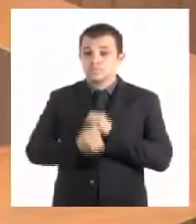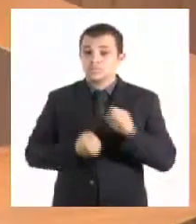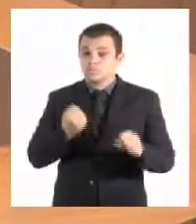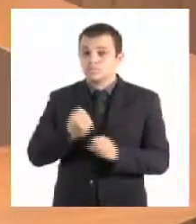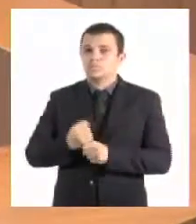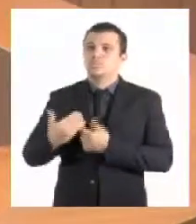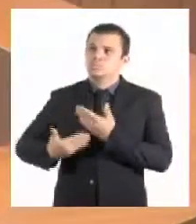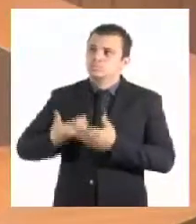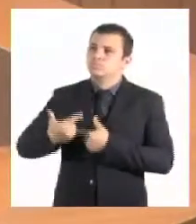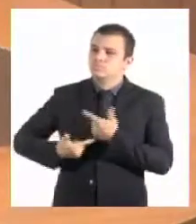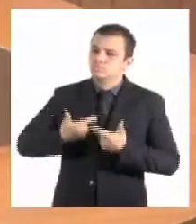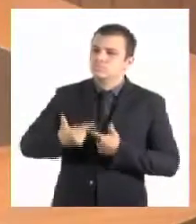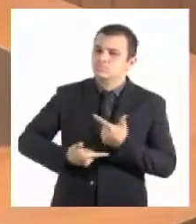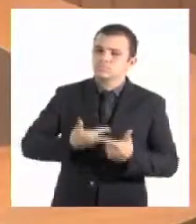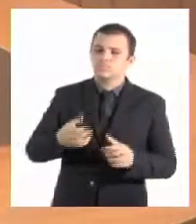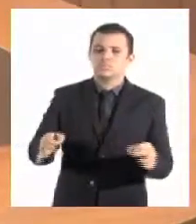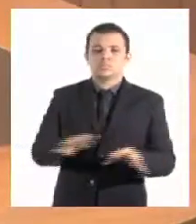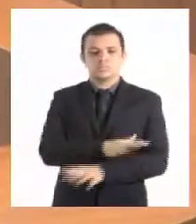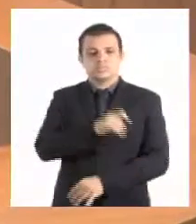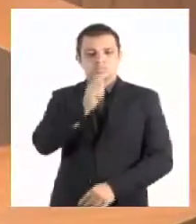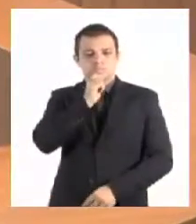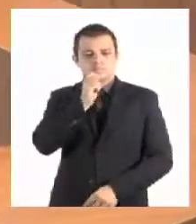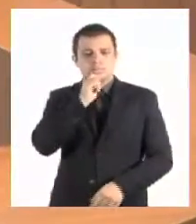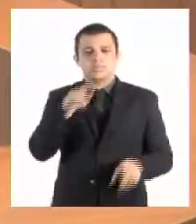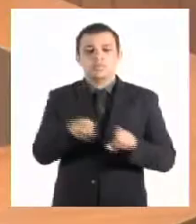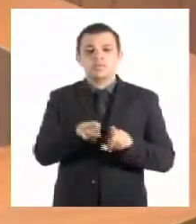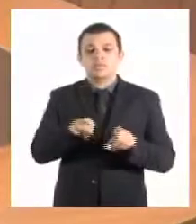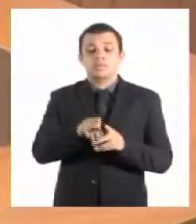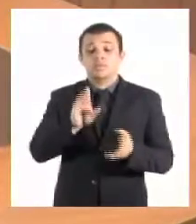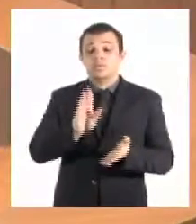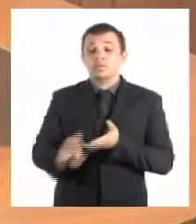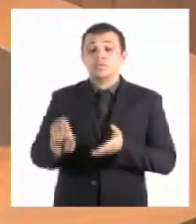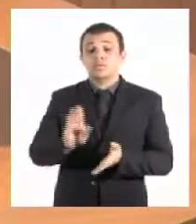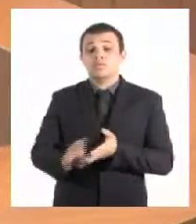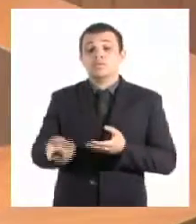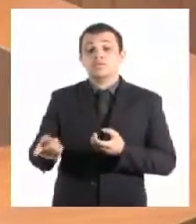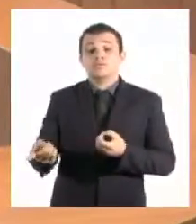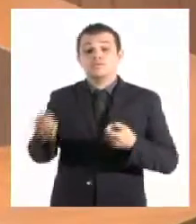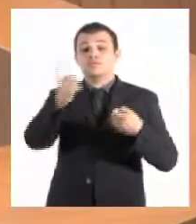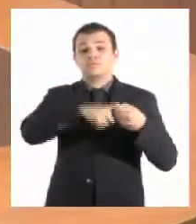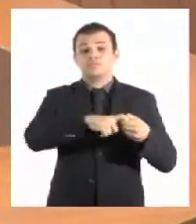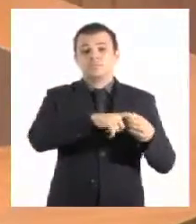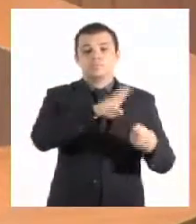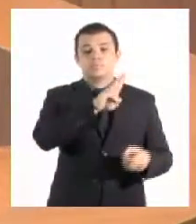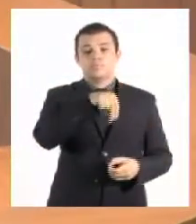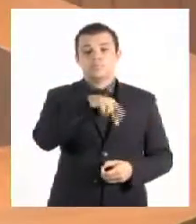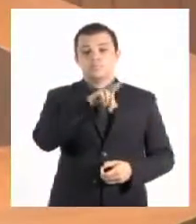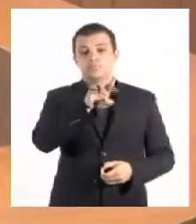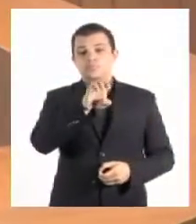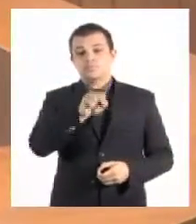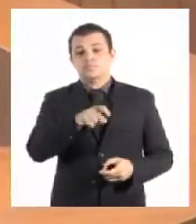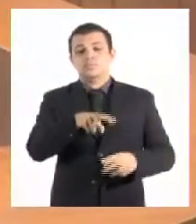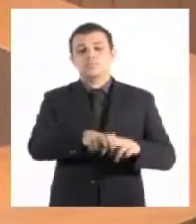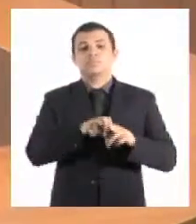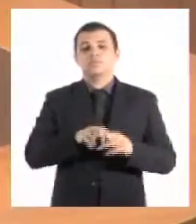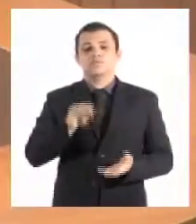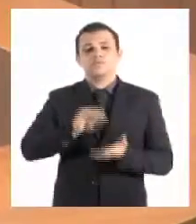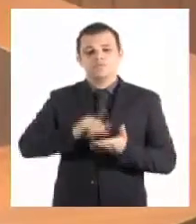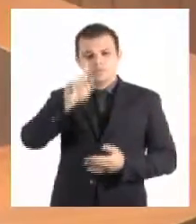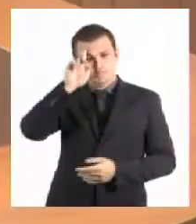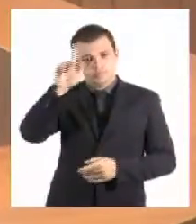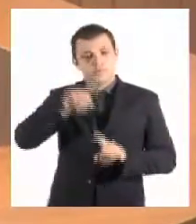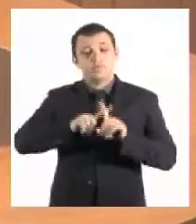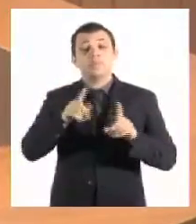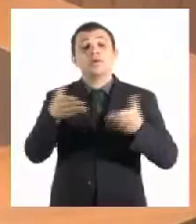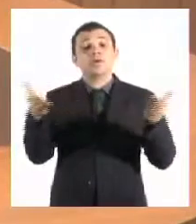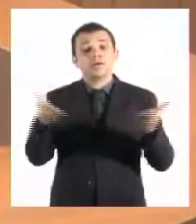que esses recursos estão sendo devolvidos por falta de gestão, por falta de acesso a esses recursos e que agora estão sendo executados. Então,